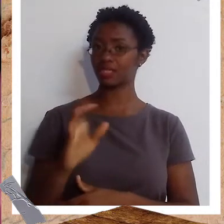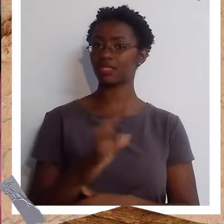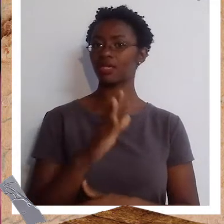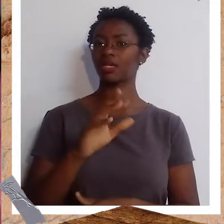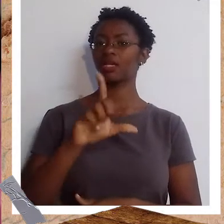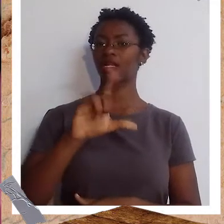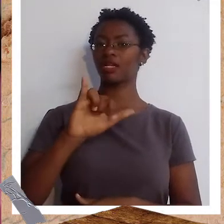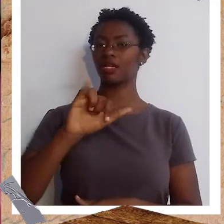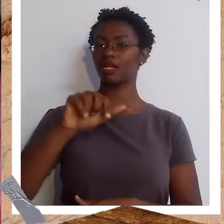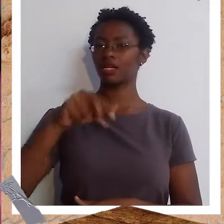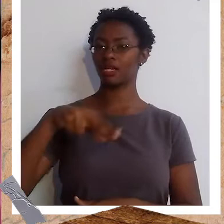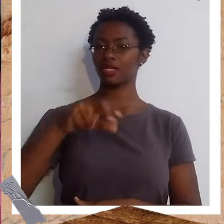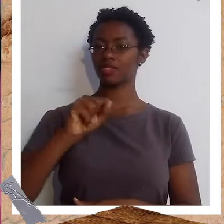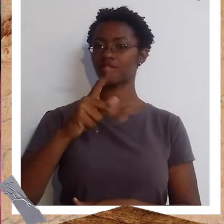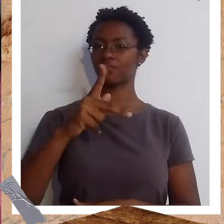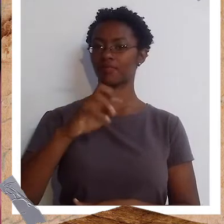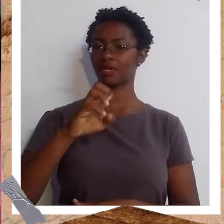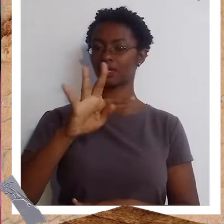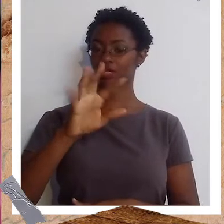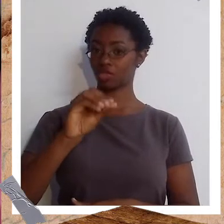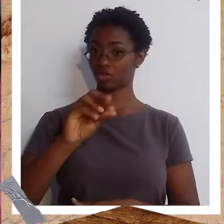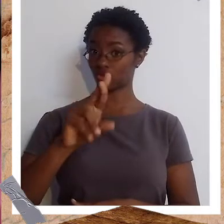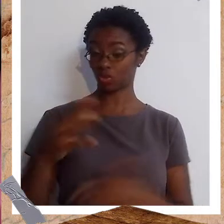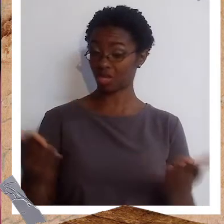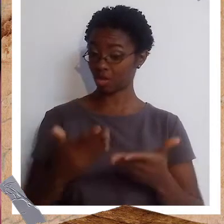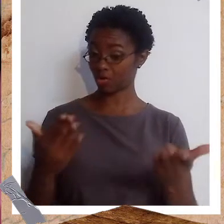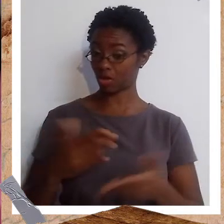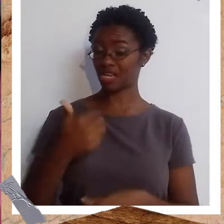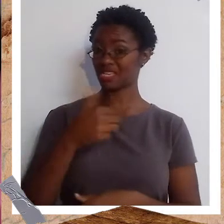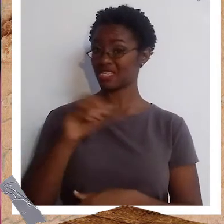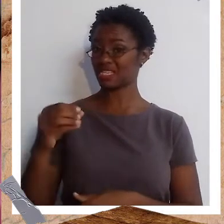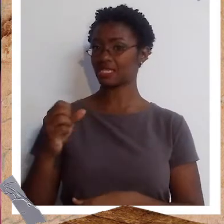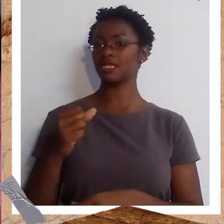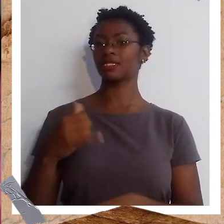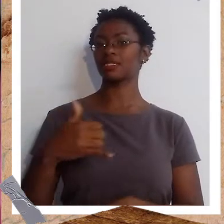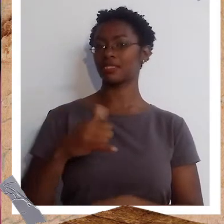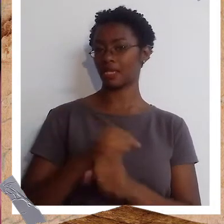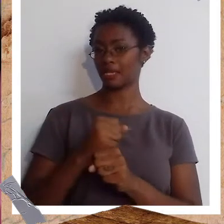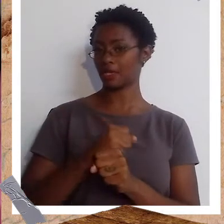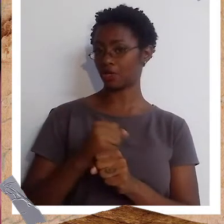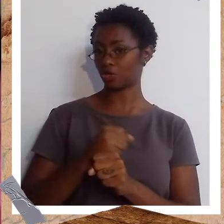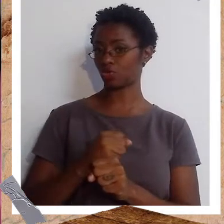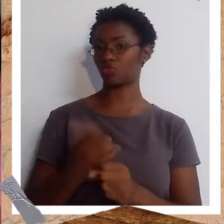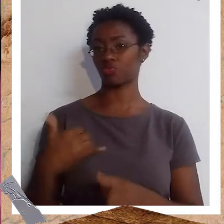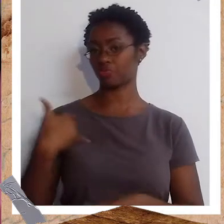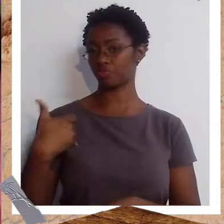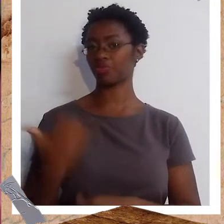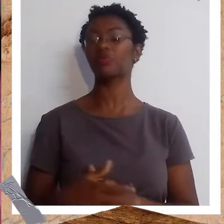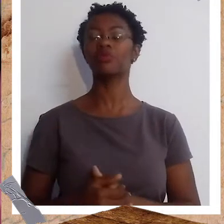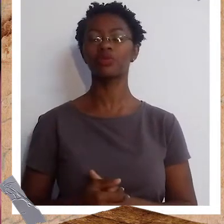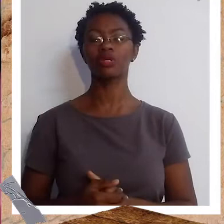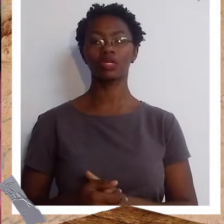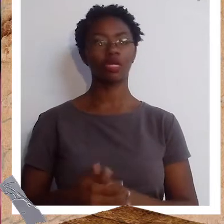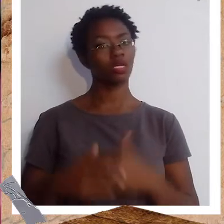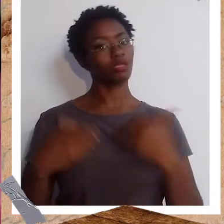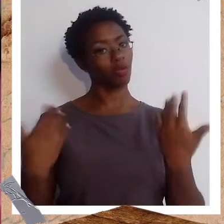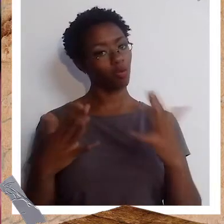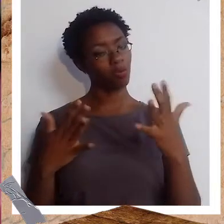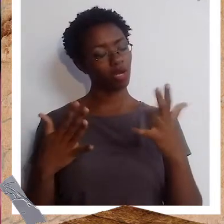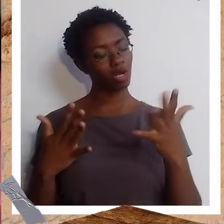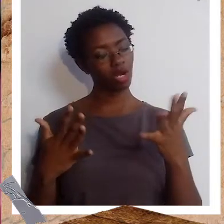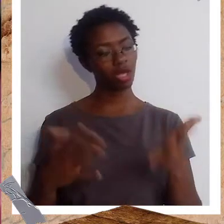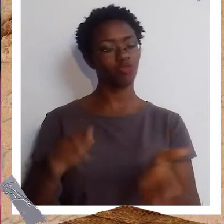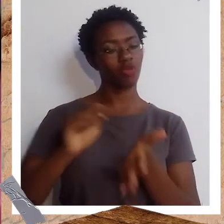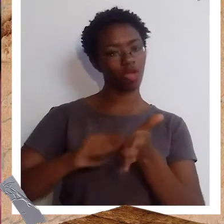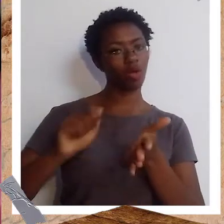Clarice Lispector e o Instituto vai fazer uma grande exposição para a autora. E com a chegada do novo diretor,